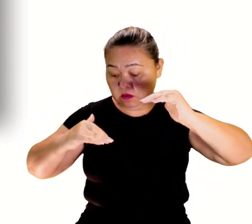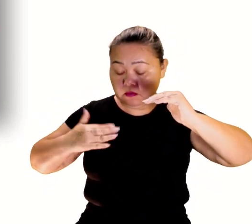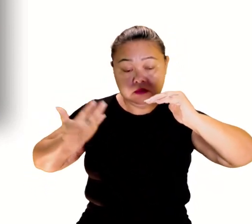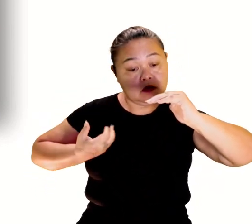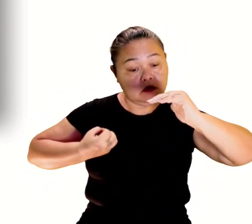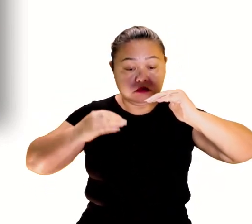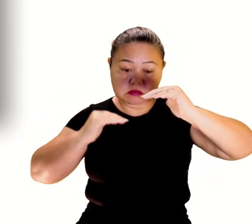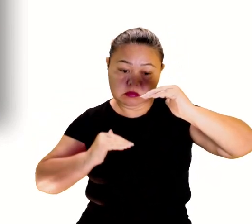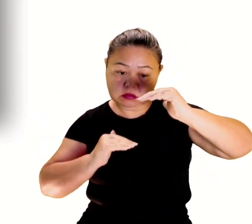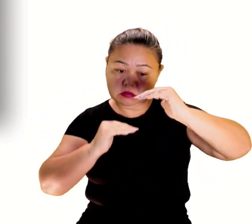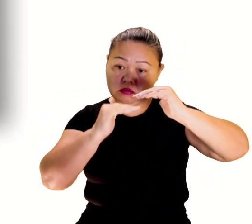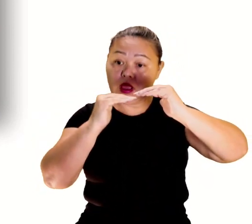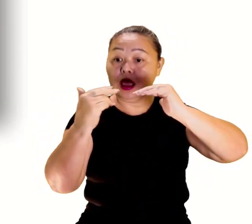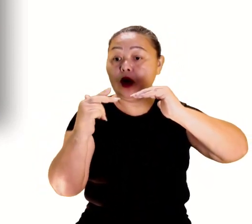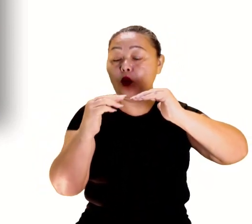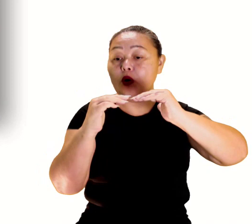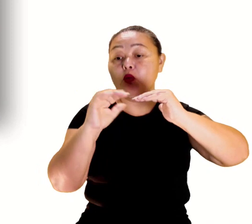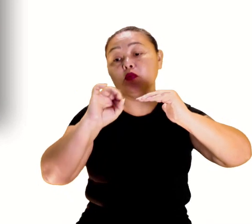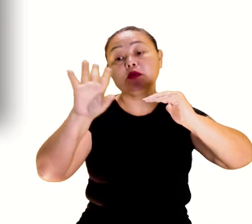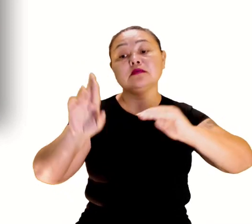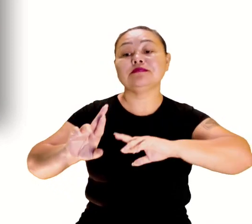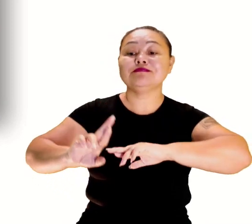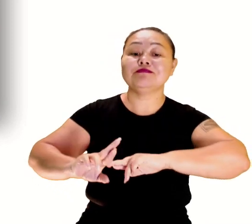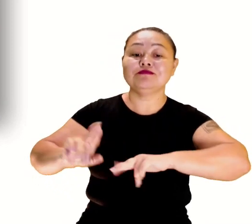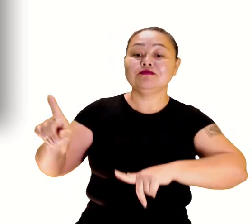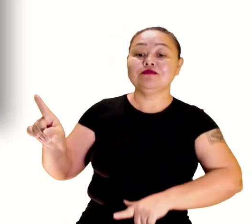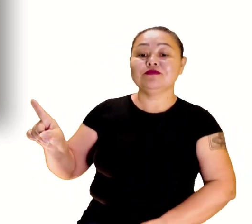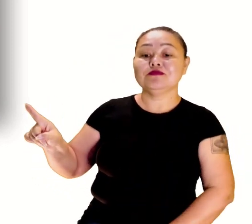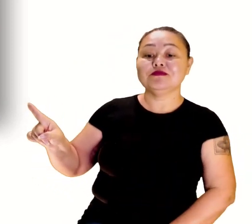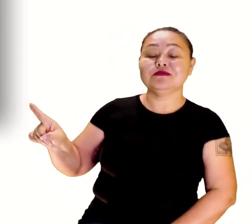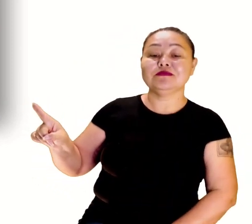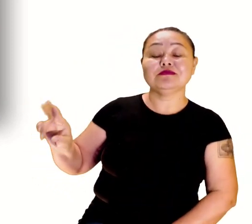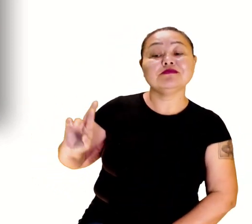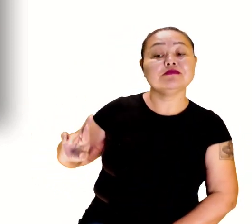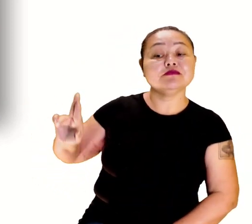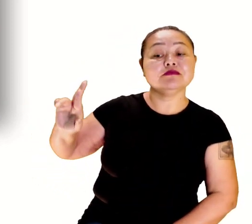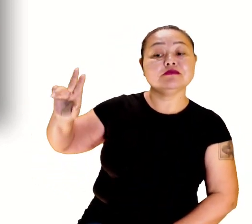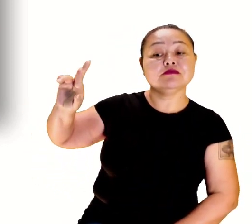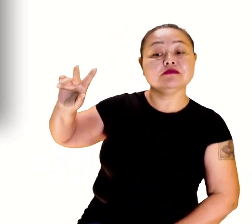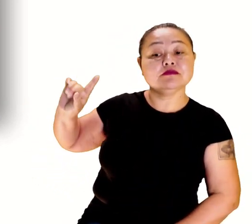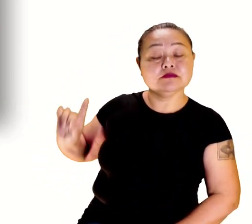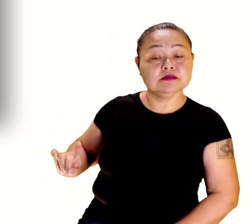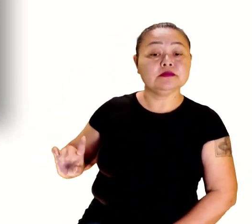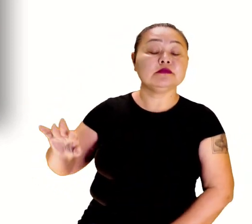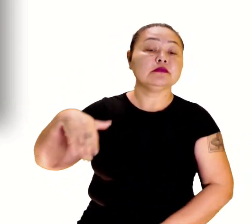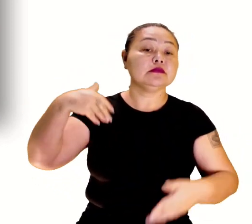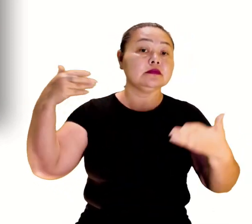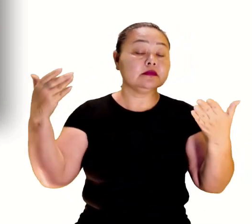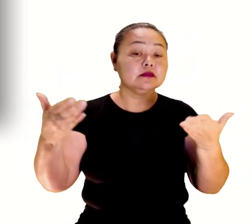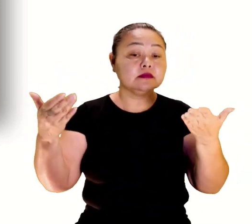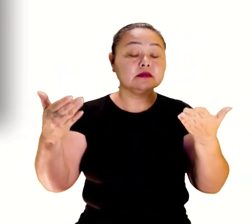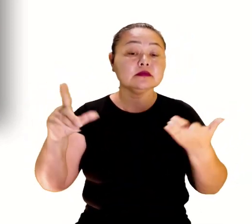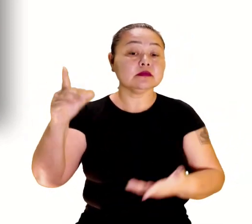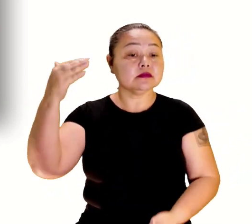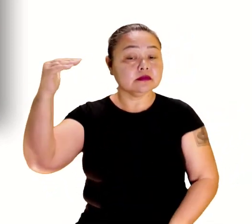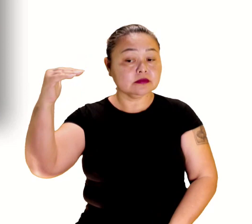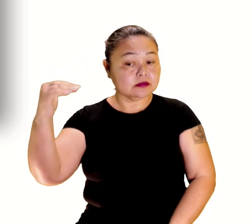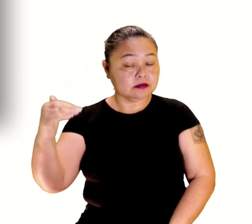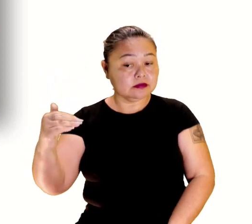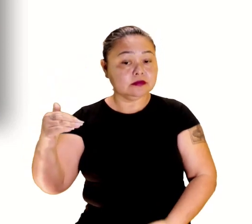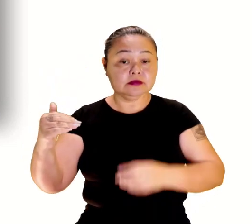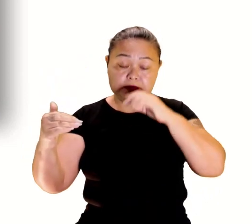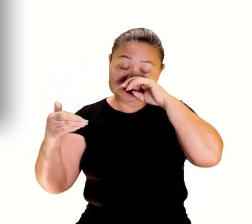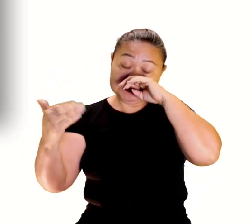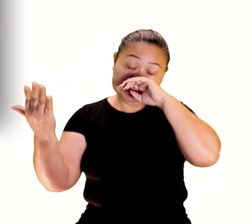igual, ou simplesmente diferente daquele resultado. Isso mesmo. Então, se temos esses sinais para trabalhar, a gente vai